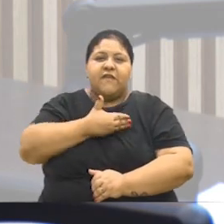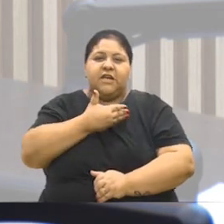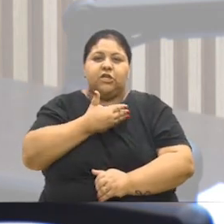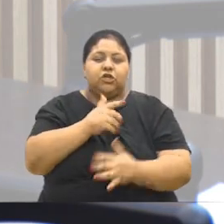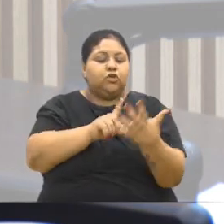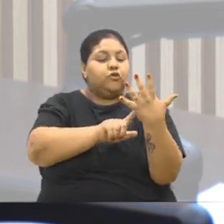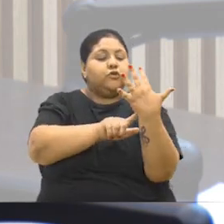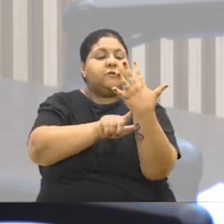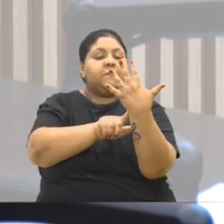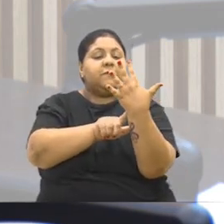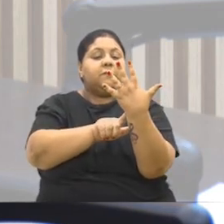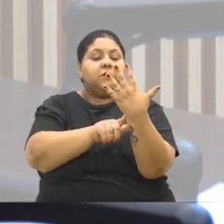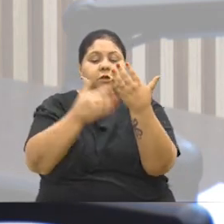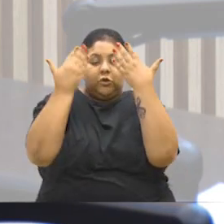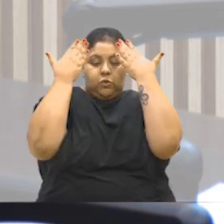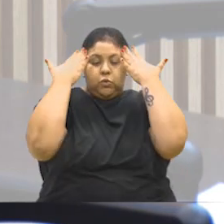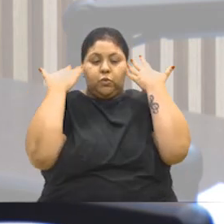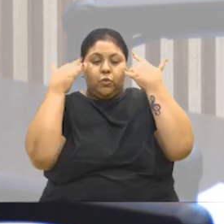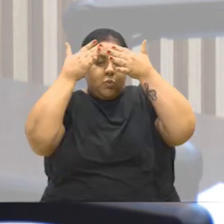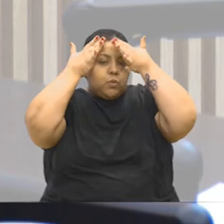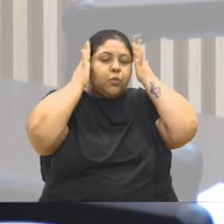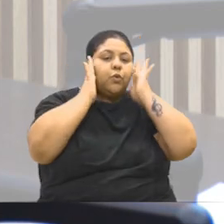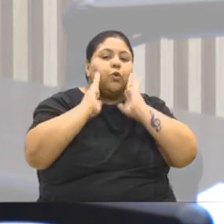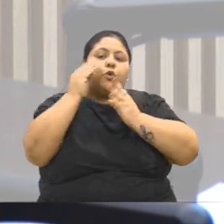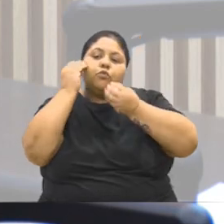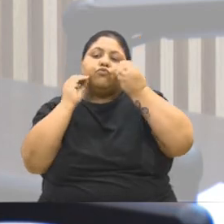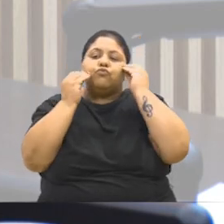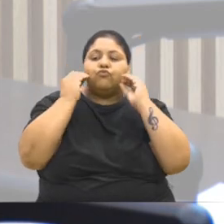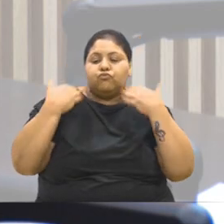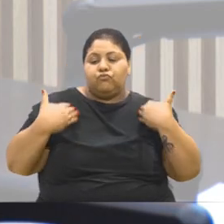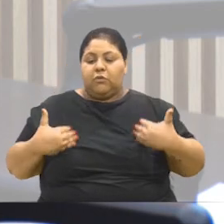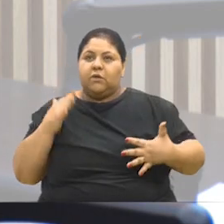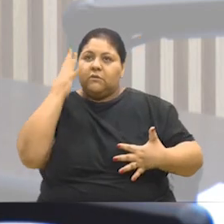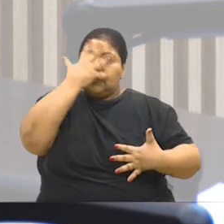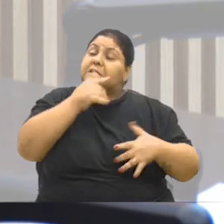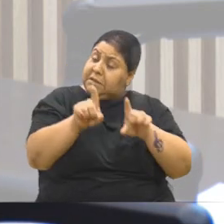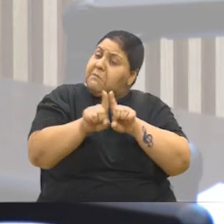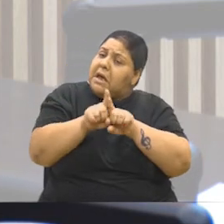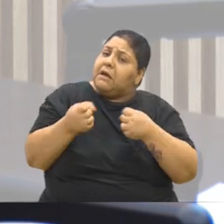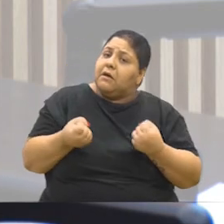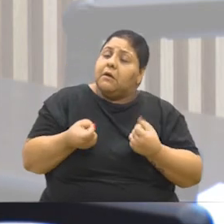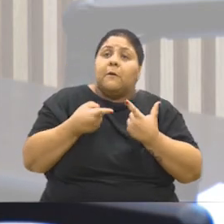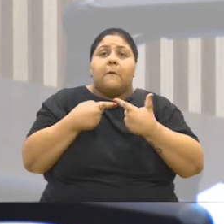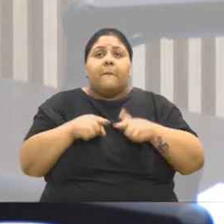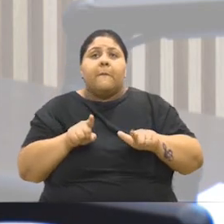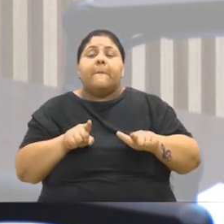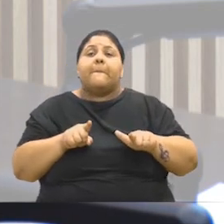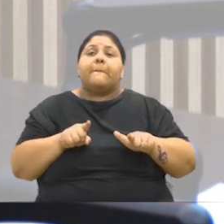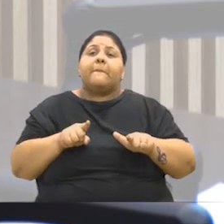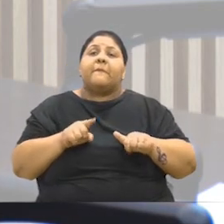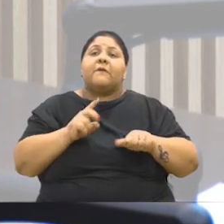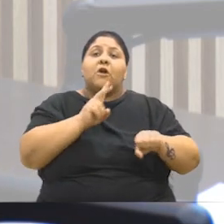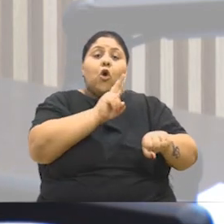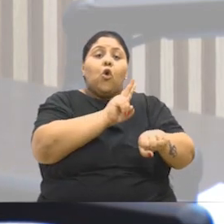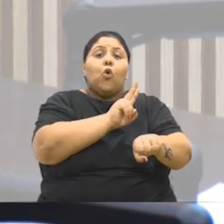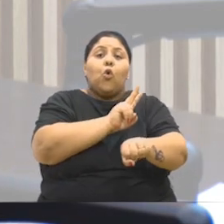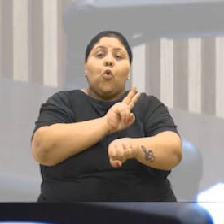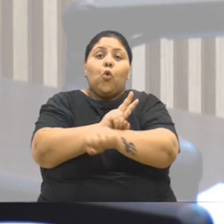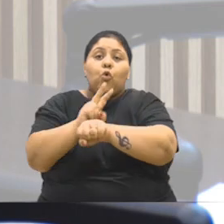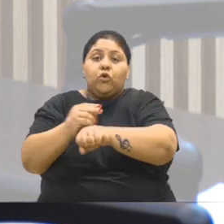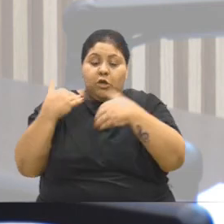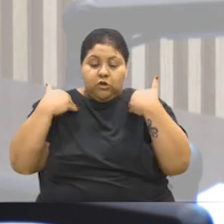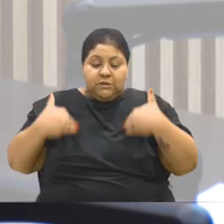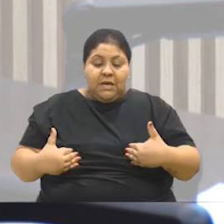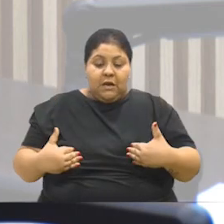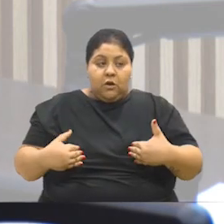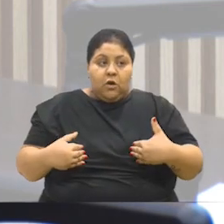espelho, se produzir, arrumar o cabelo, colocar uma roupa bonita. É também. Mas você vai estar cuidando do teu externo. E